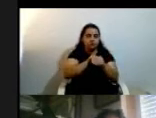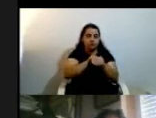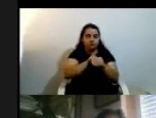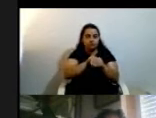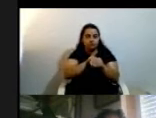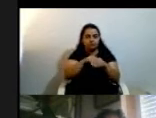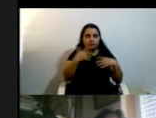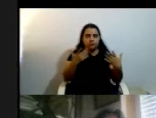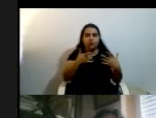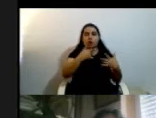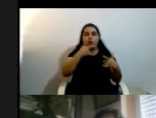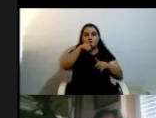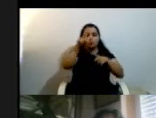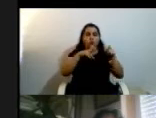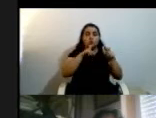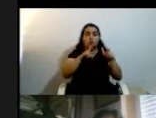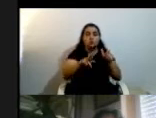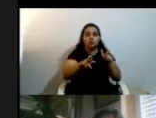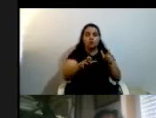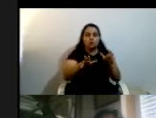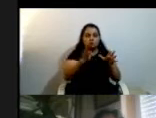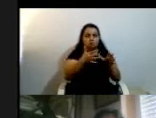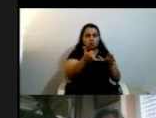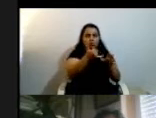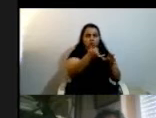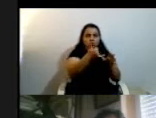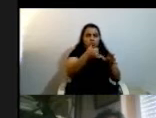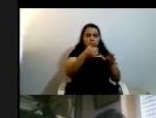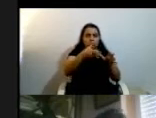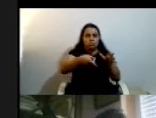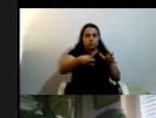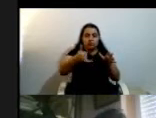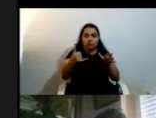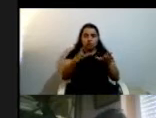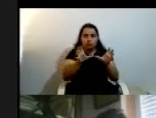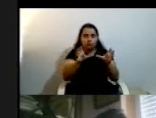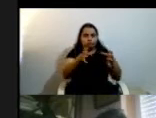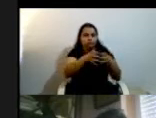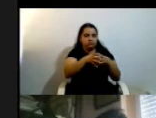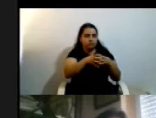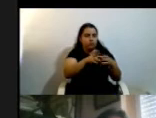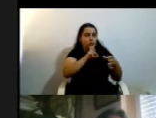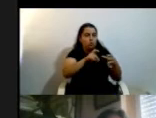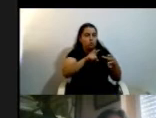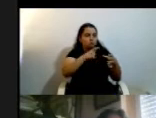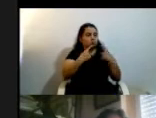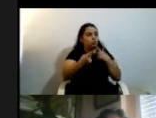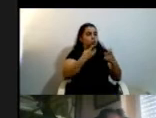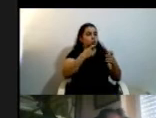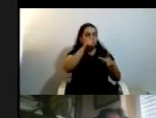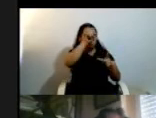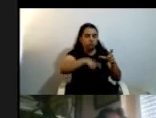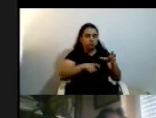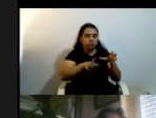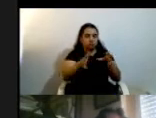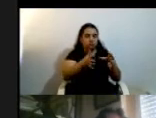que responderam a este inquérito online foram 392 pessoas que completaram o inquérito na sua totalidade e estão maioritariamente na sua idade